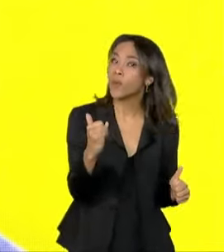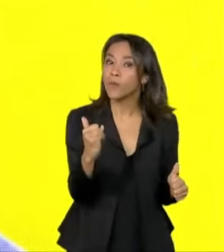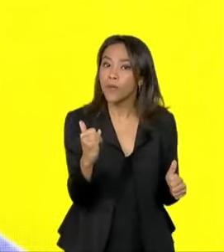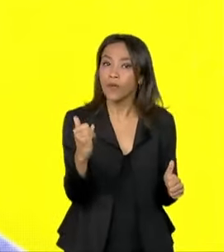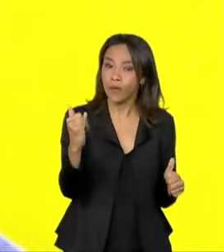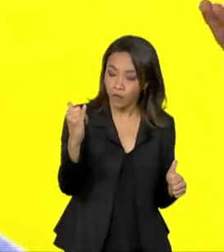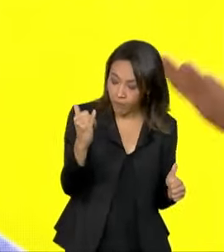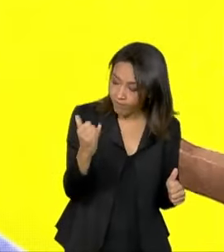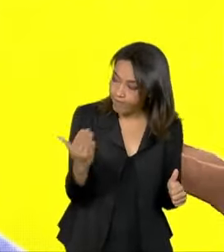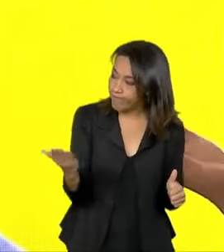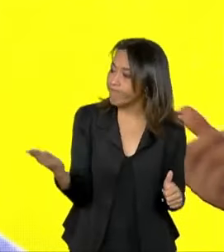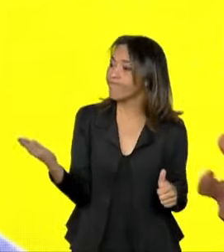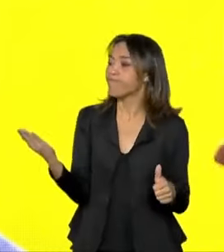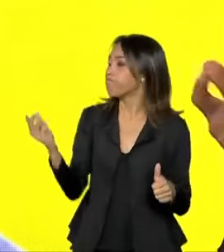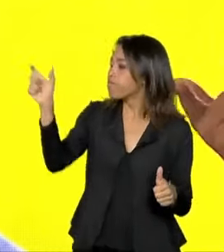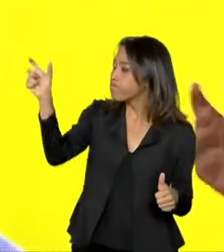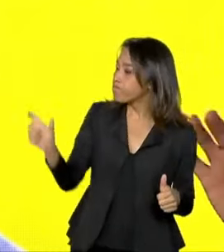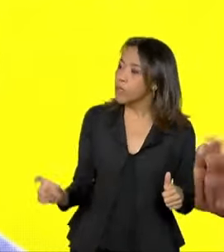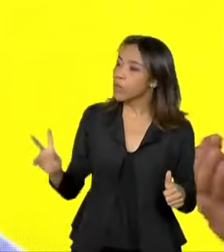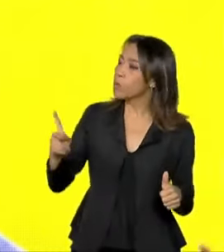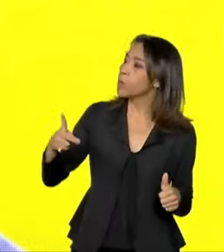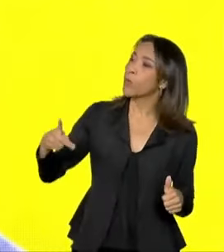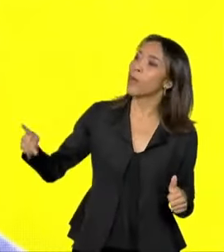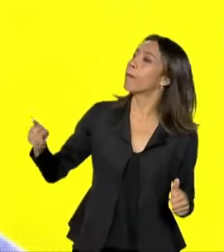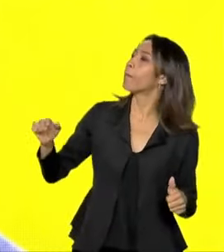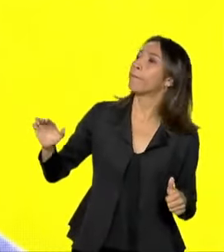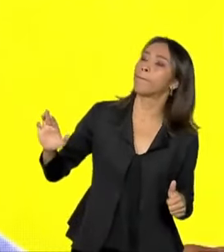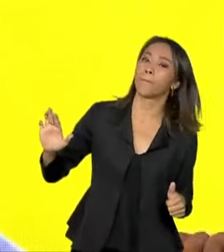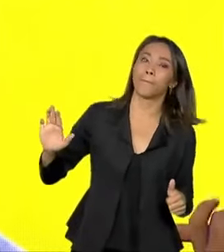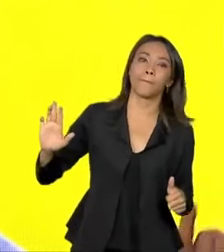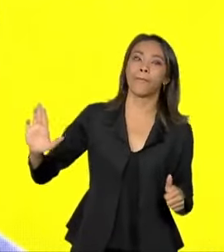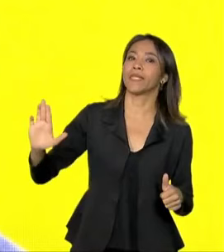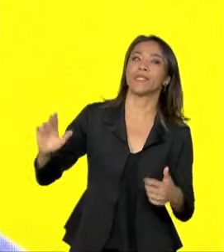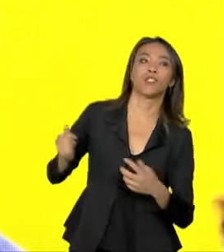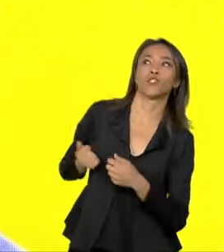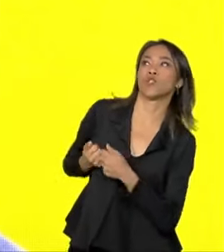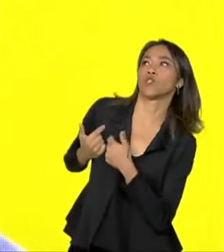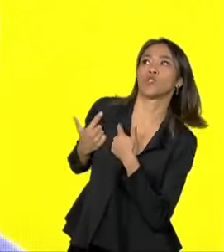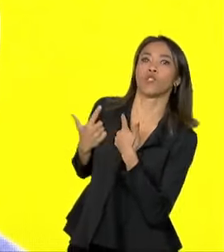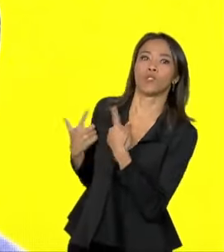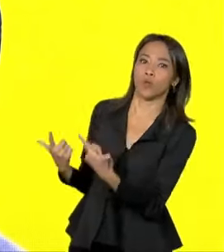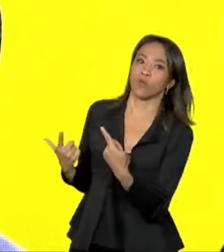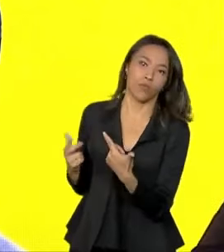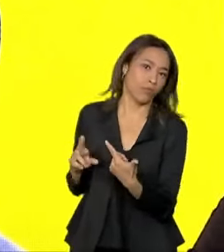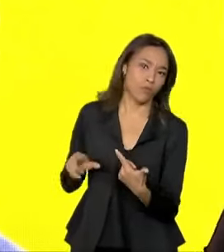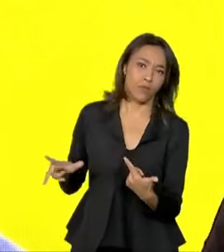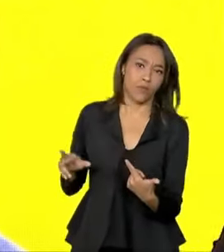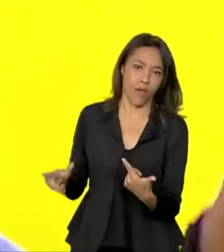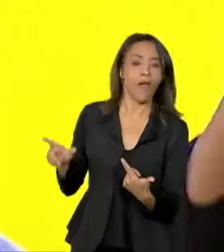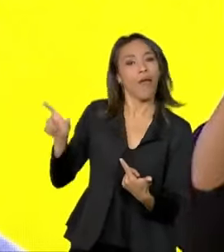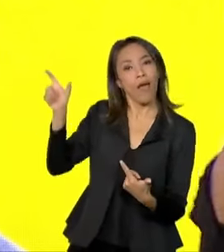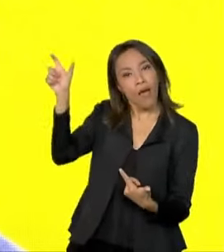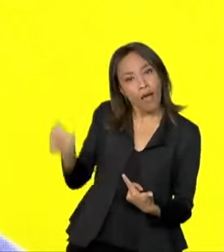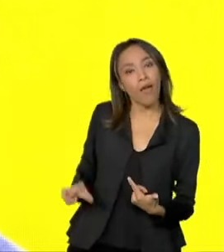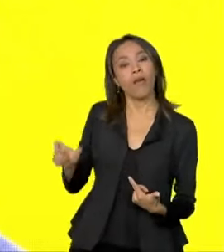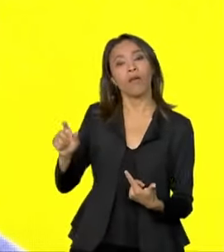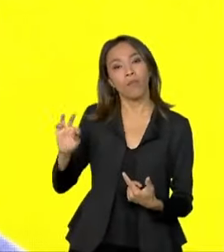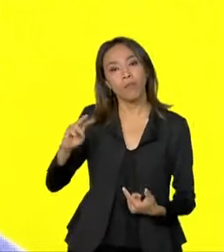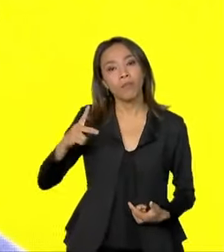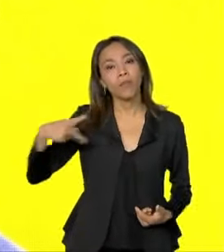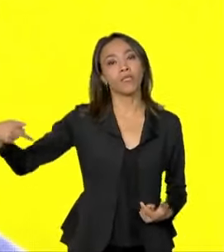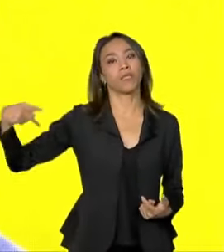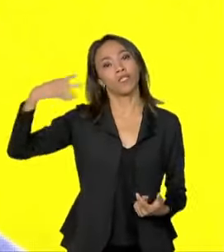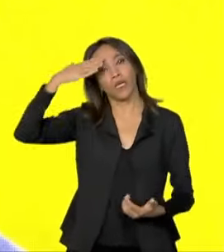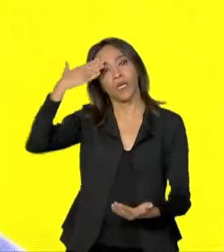Excelência não é um presidente de sorte. Vossa Excelência é um presidente que acredita no